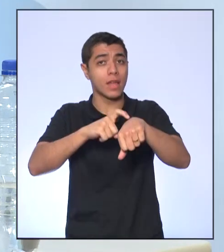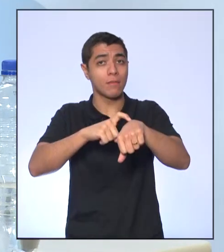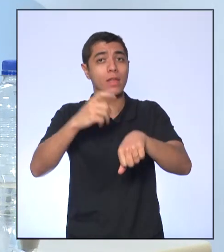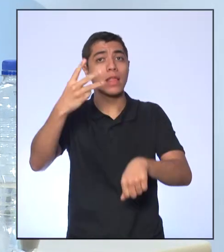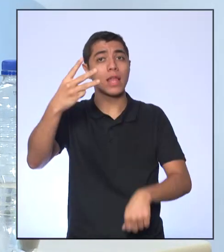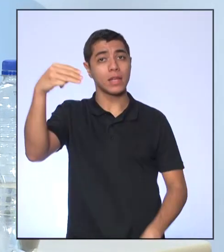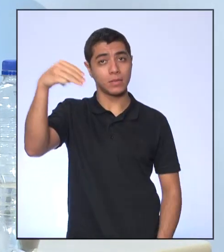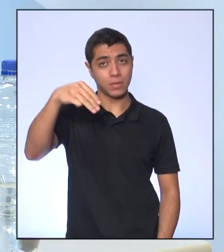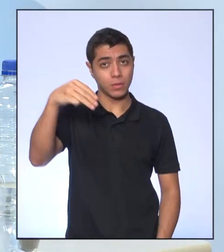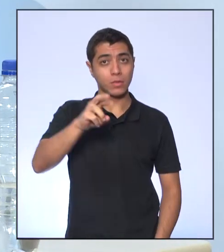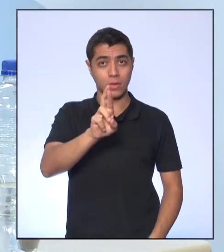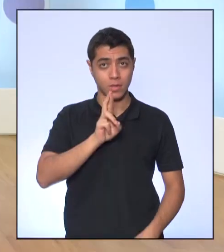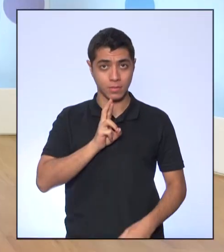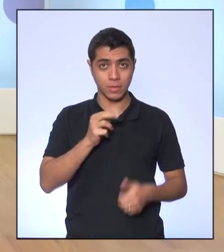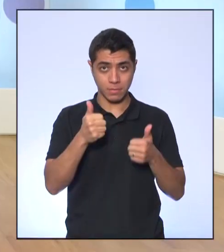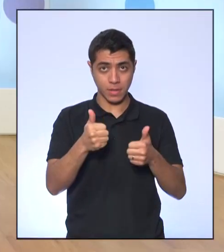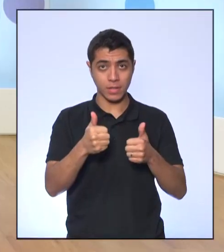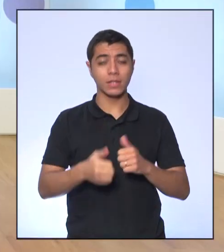para fazer esse exercício.